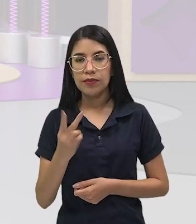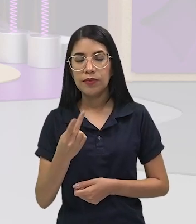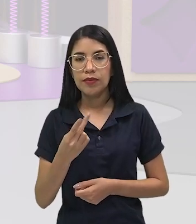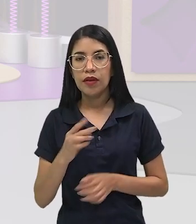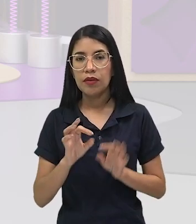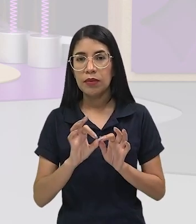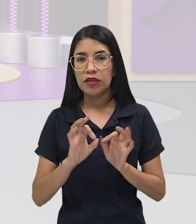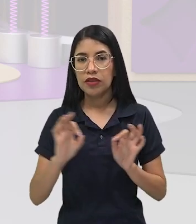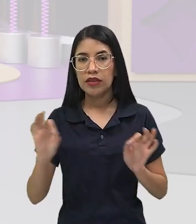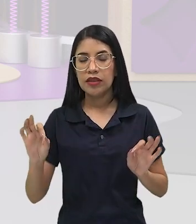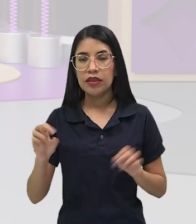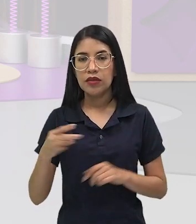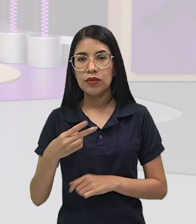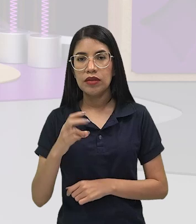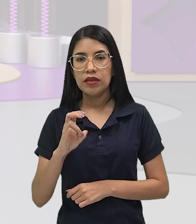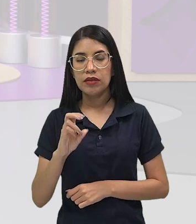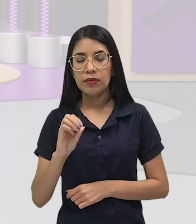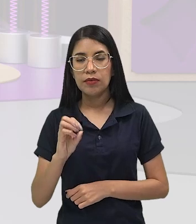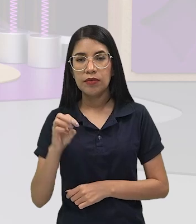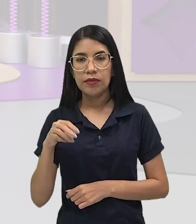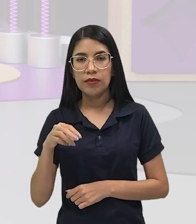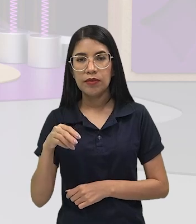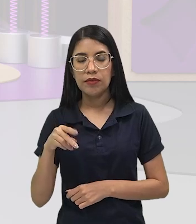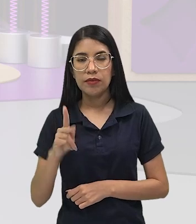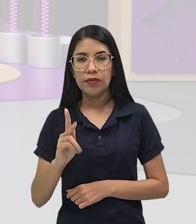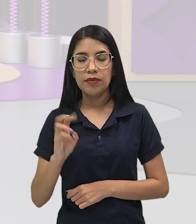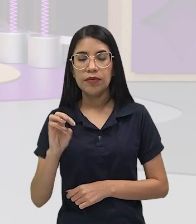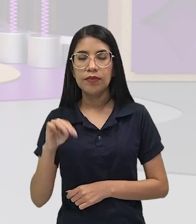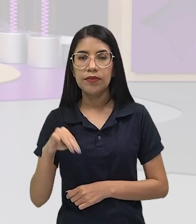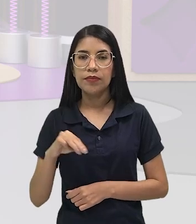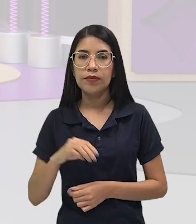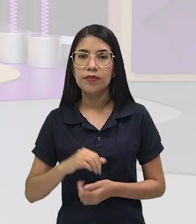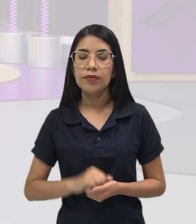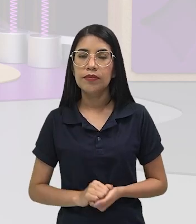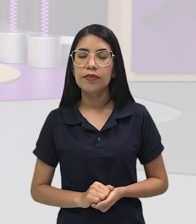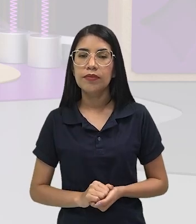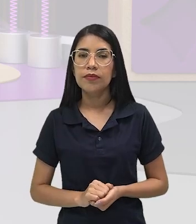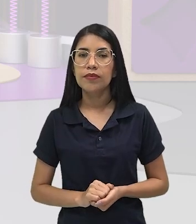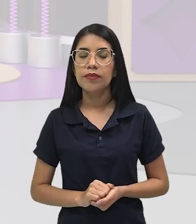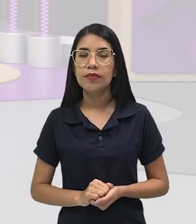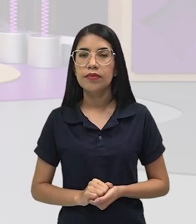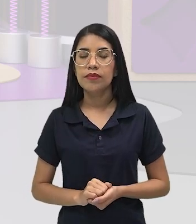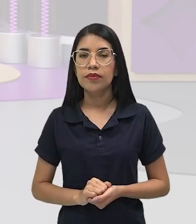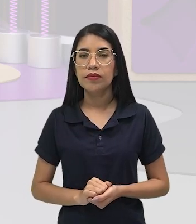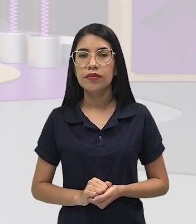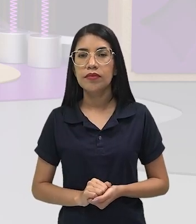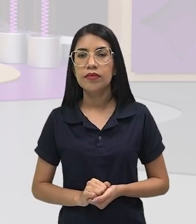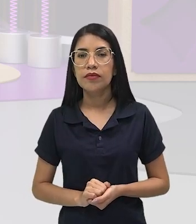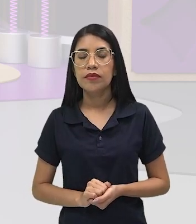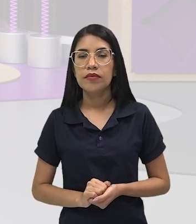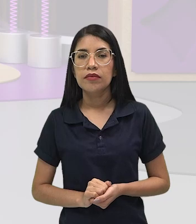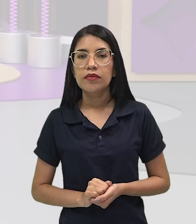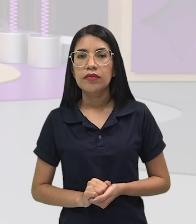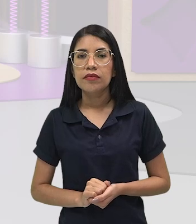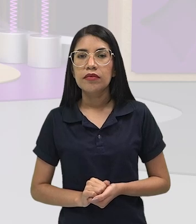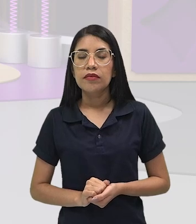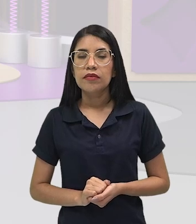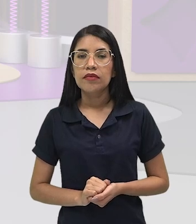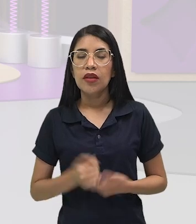percorreu 250 km. É isso que nós temos, beleza? Agora, quantos